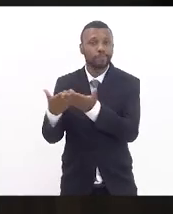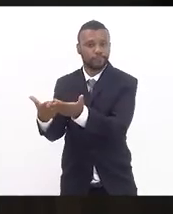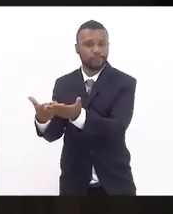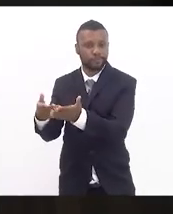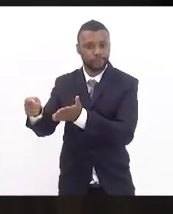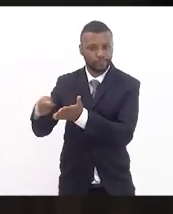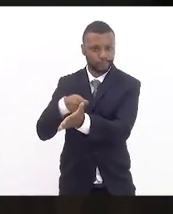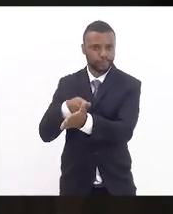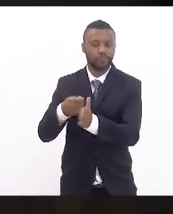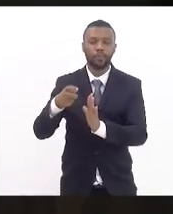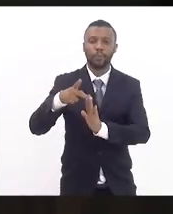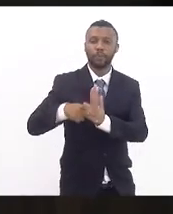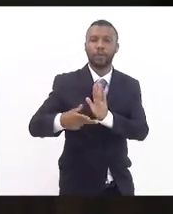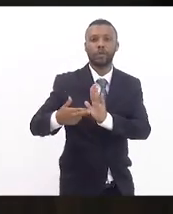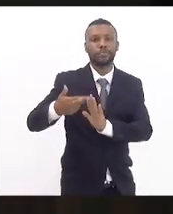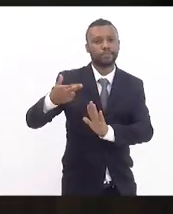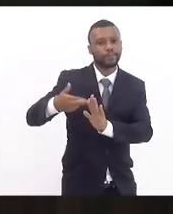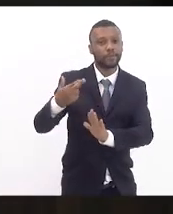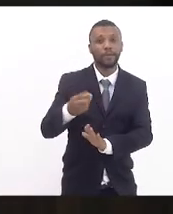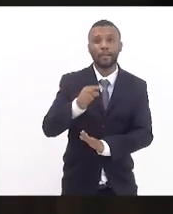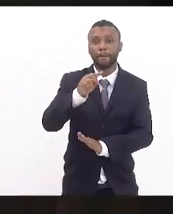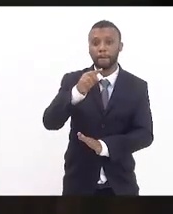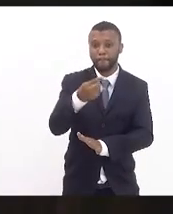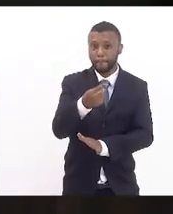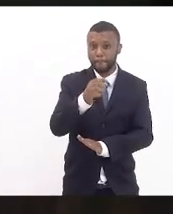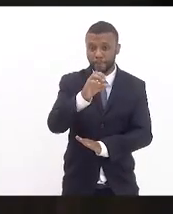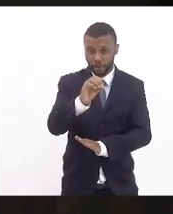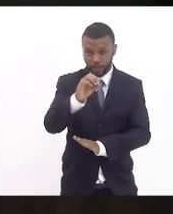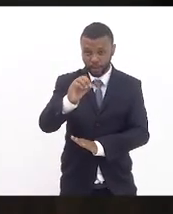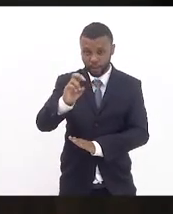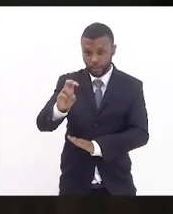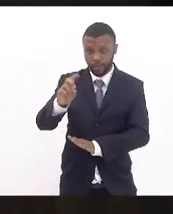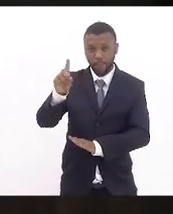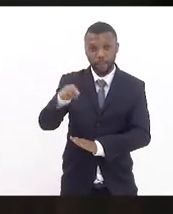Projeto de resolução 1005 de 22.